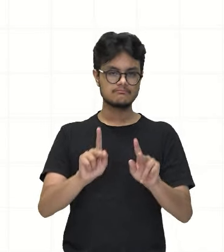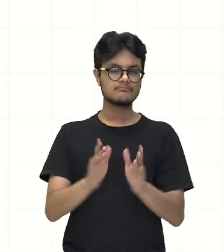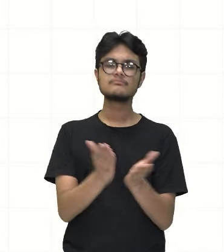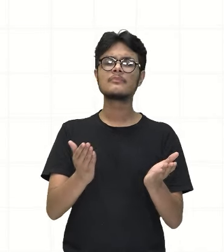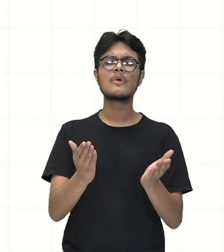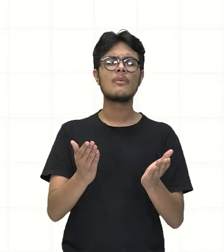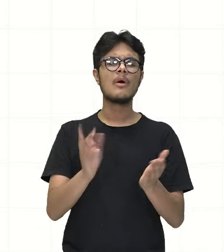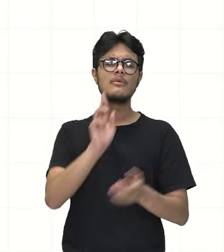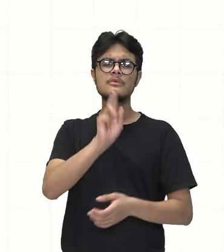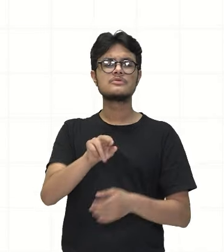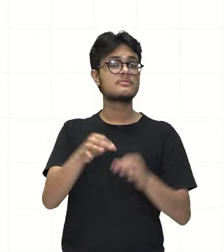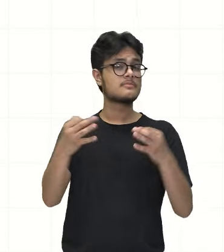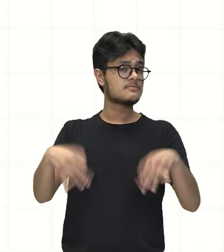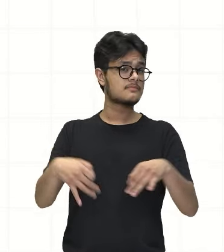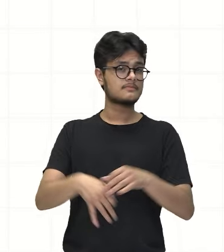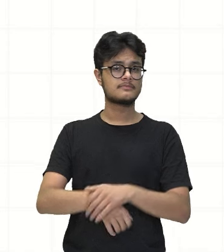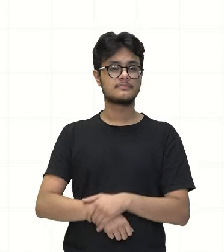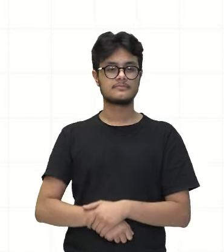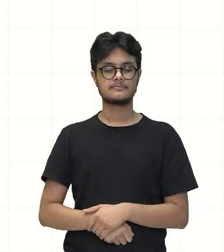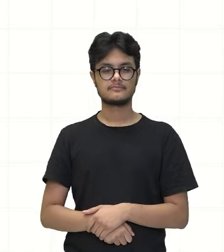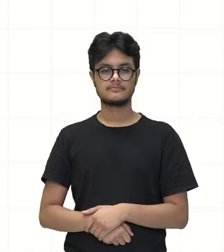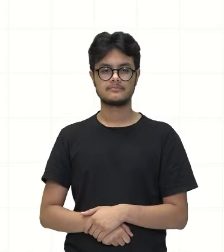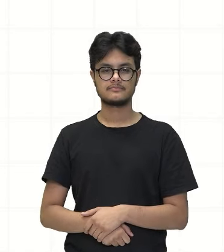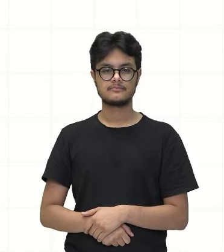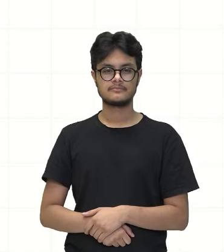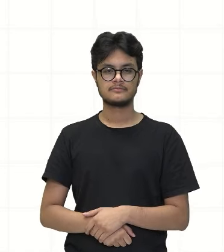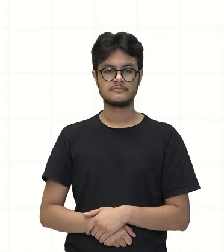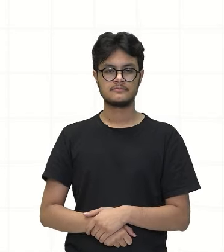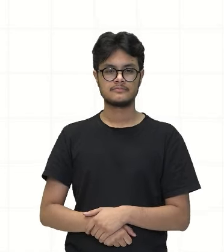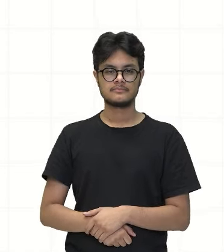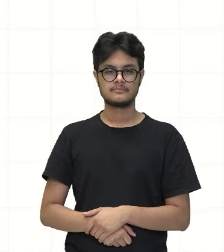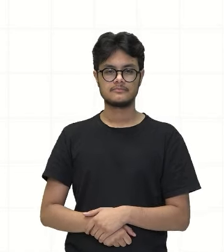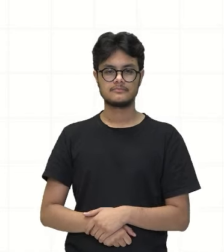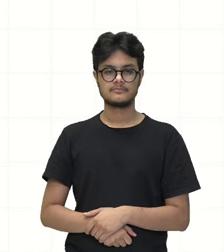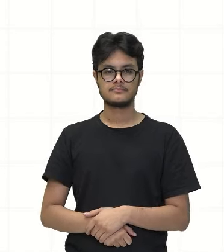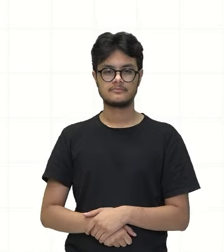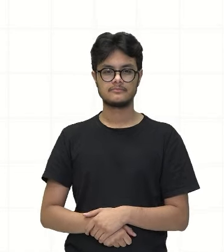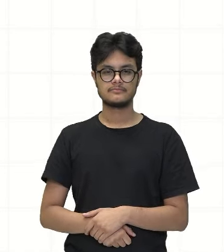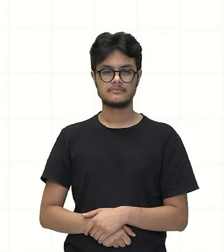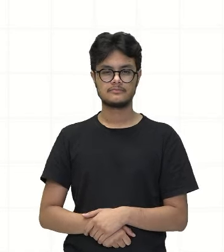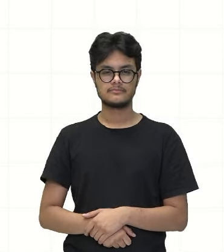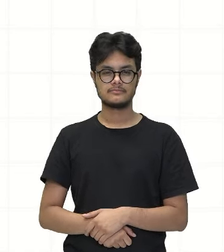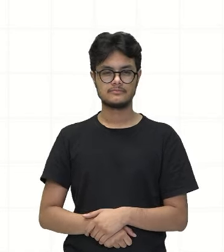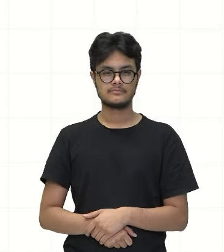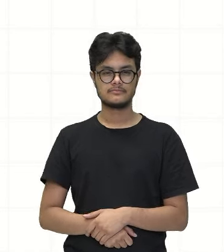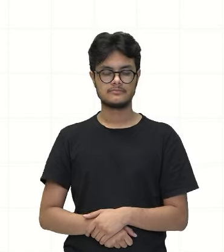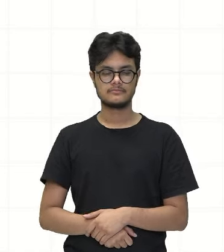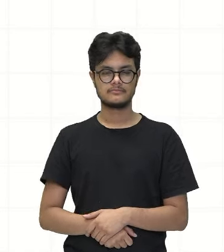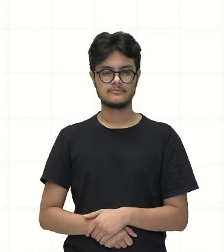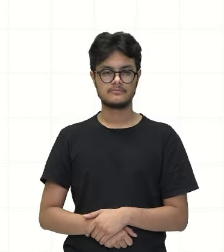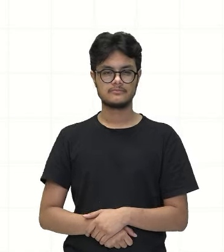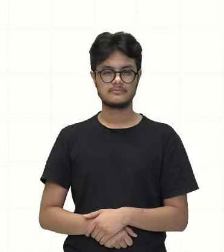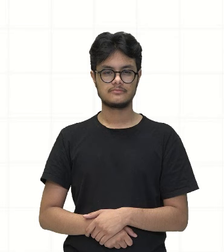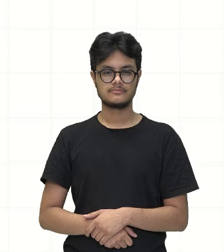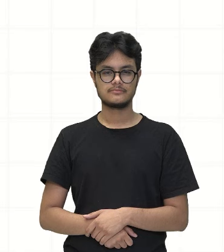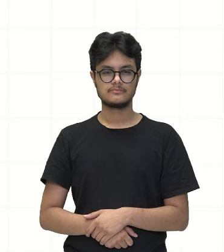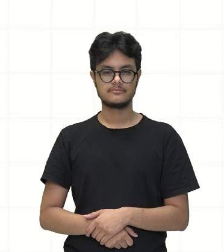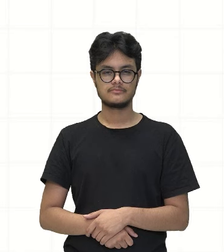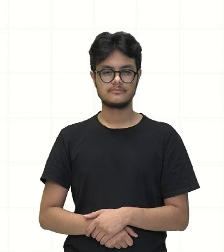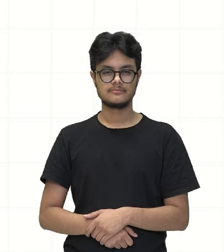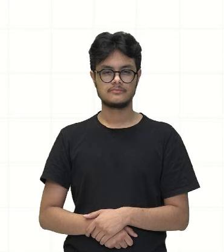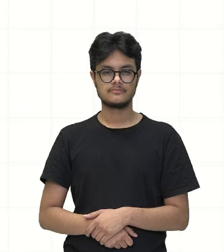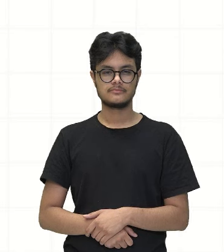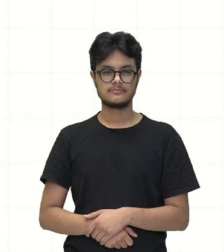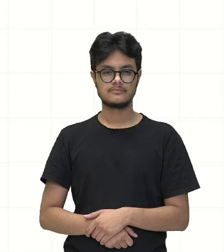Então, vejam, quando a gente viu lá a luzinha da lanterna, né? Ela foca aqui o cateto B e